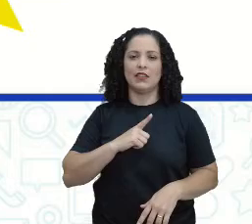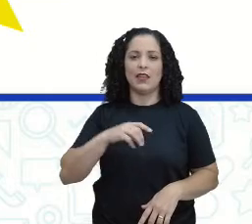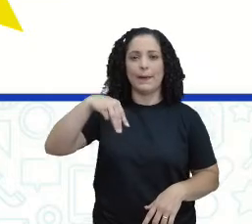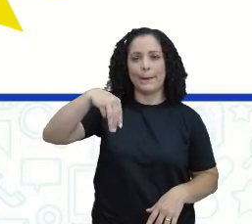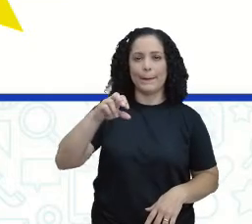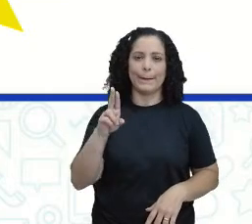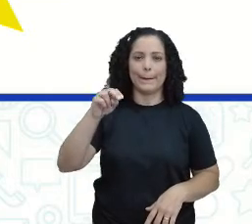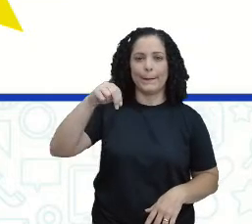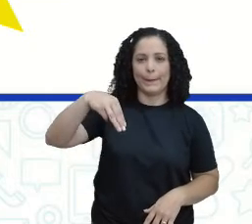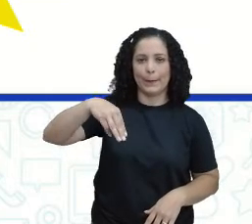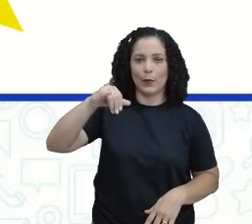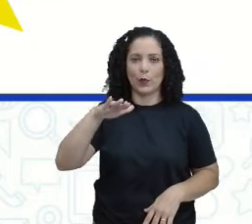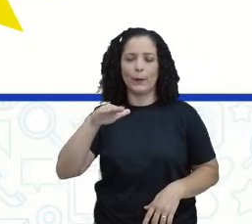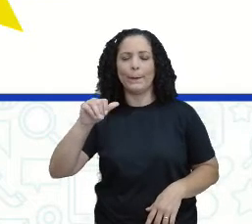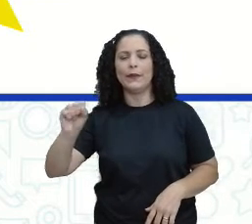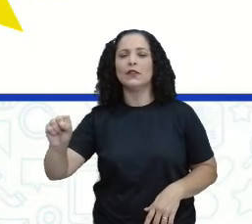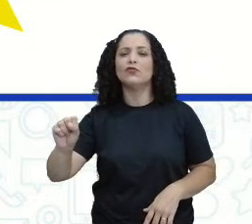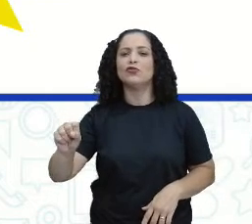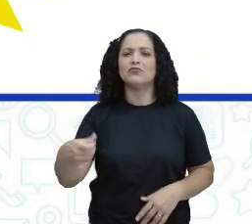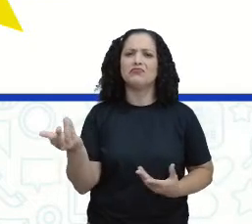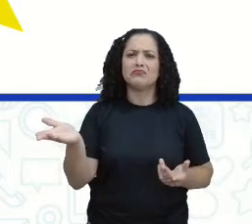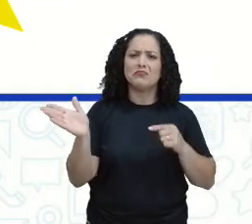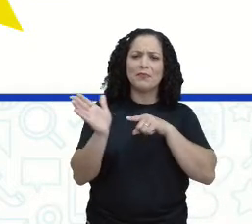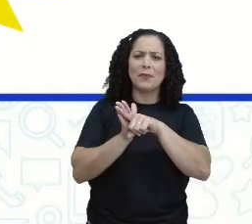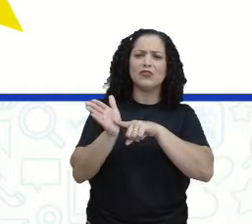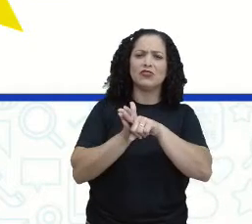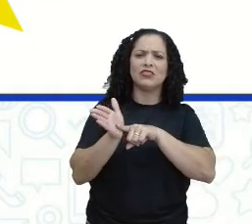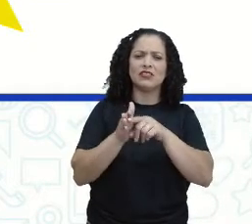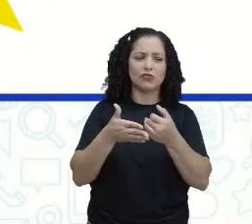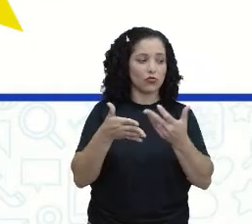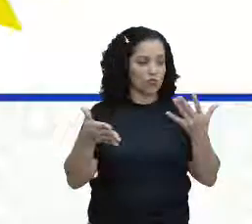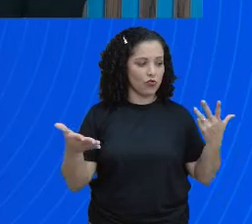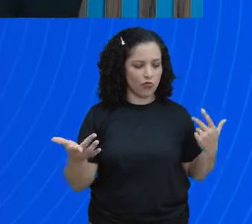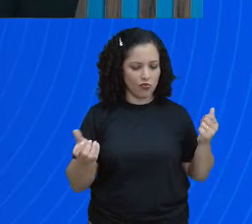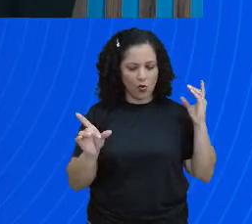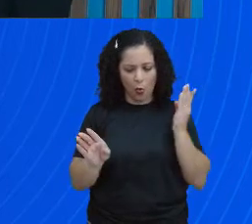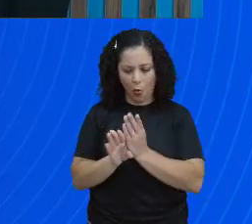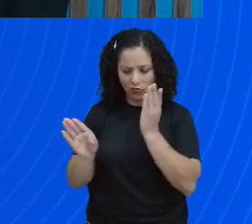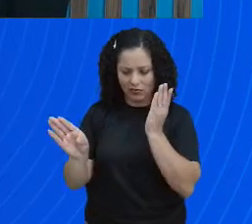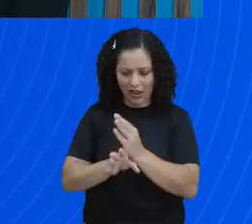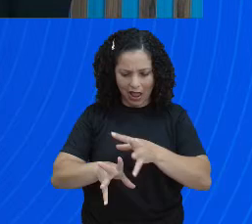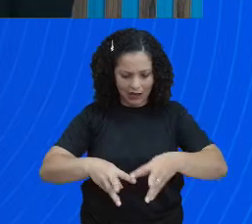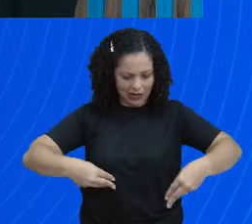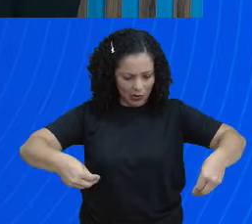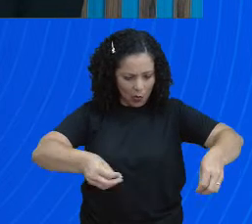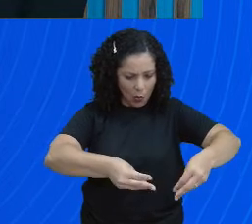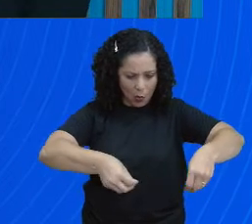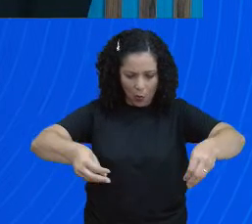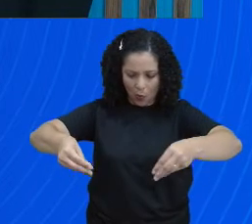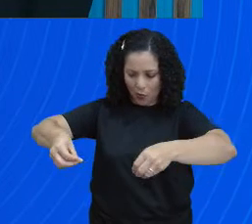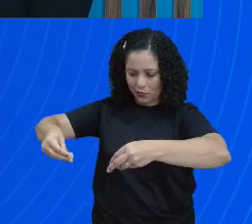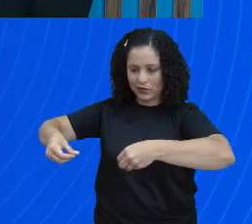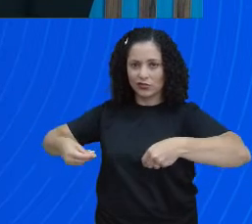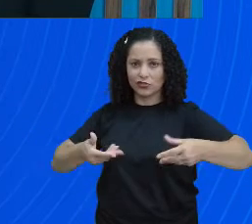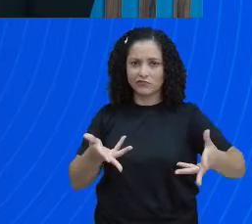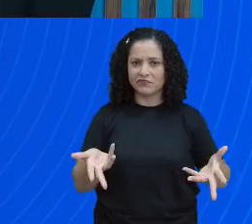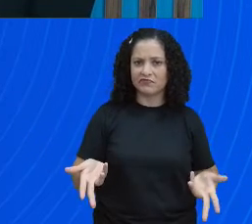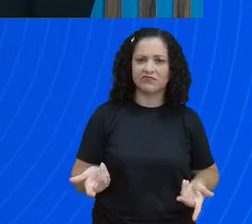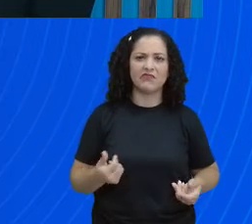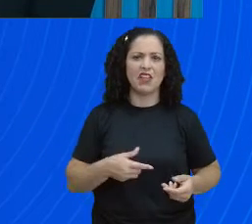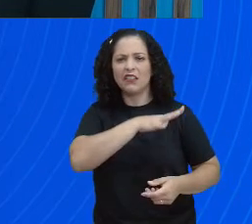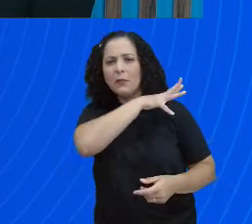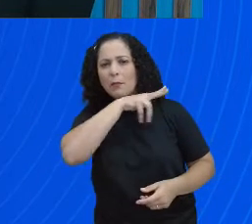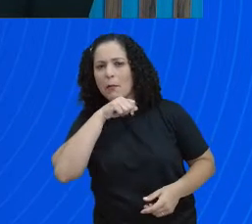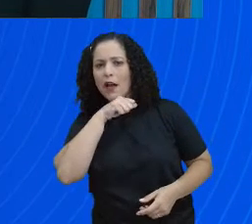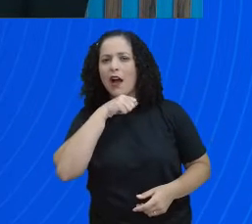pesquisa arqueológica, a gente vai encontrando o quê? Restos vegetais, restos animais, e também por